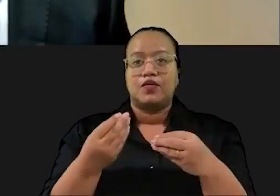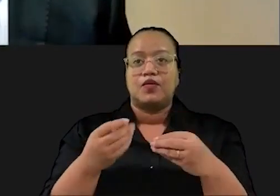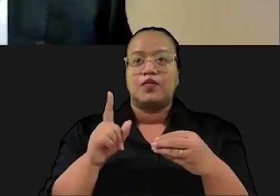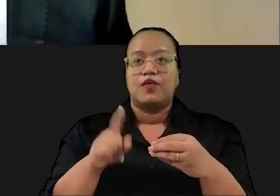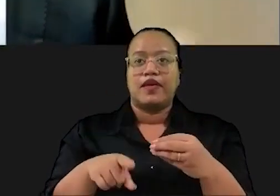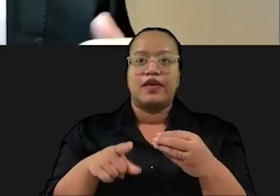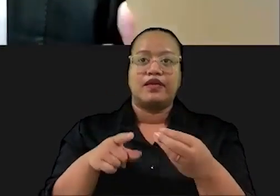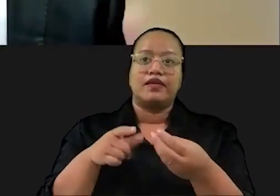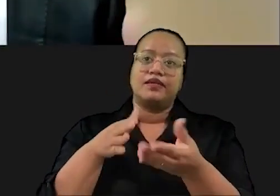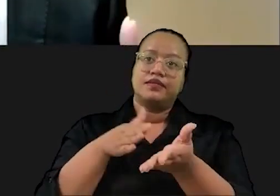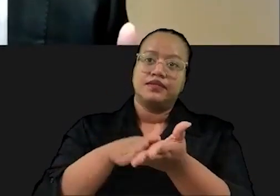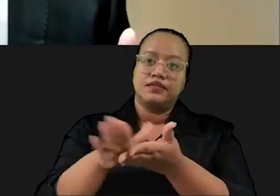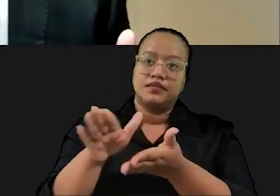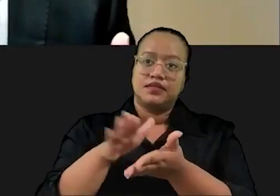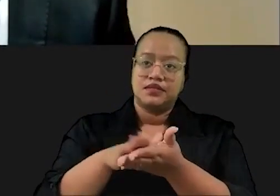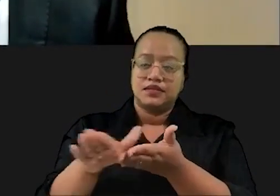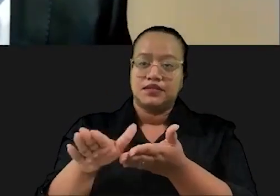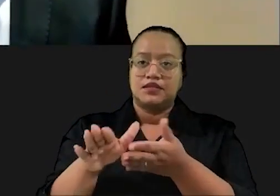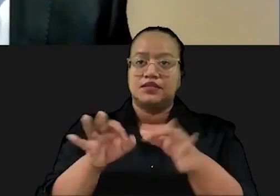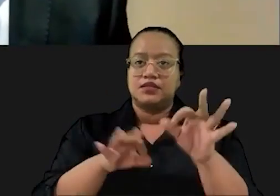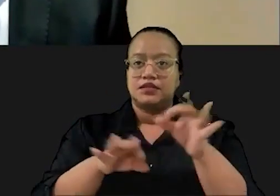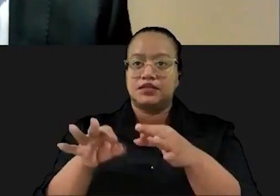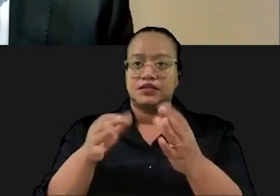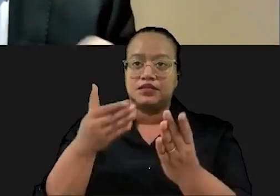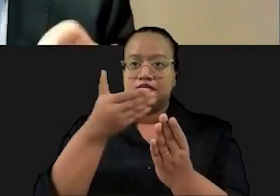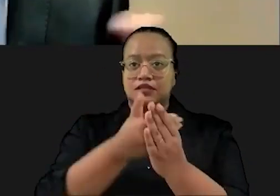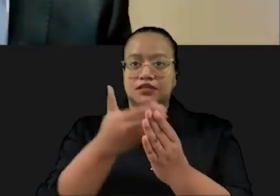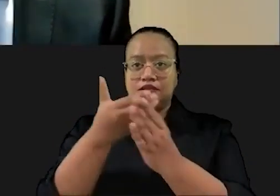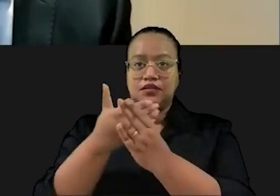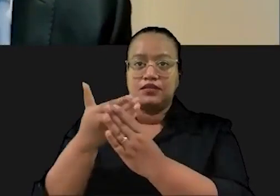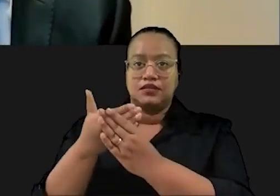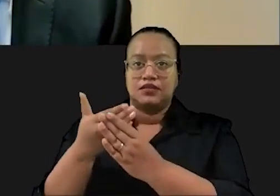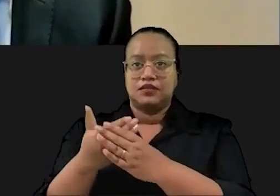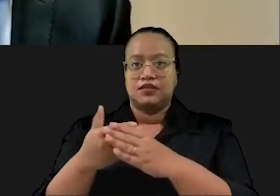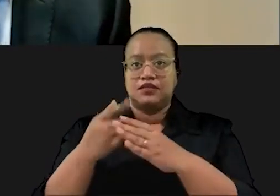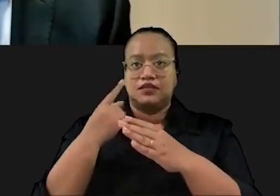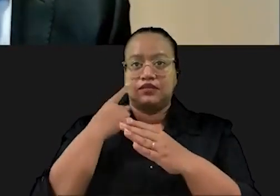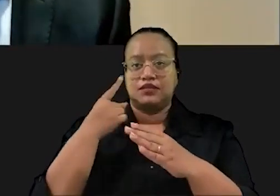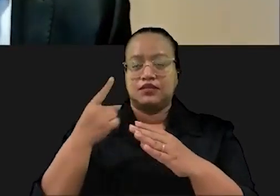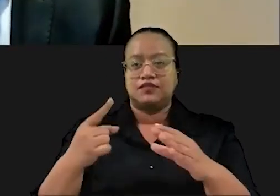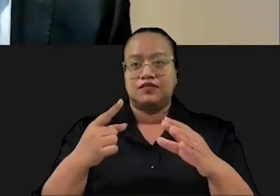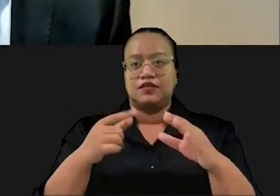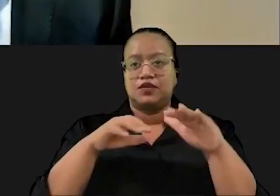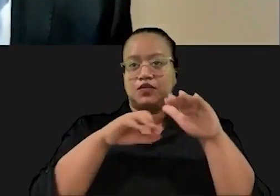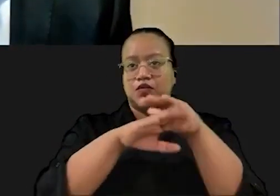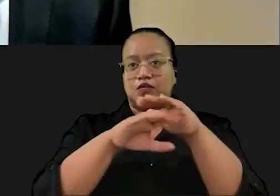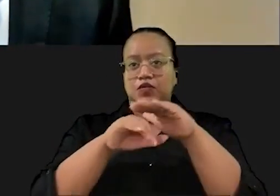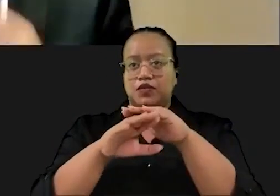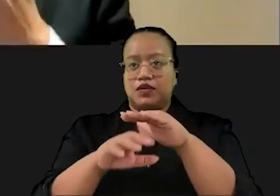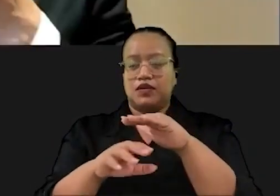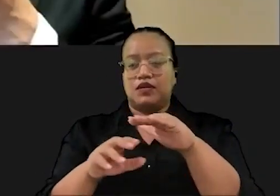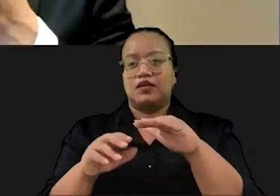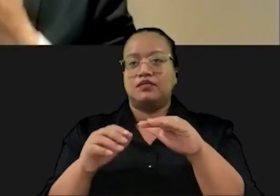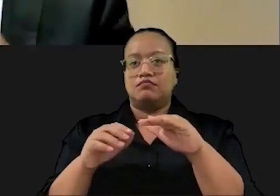gente organizava a disposição dos processos, etiquetando esses escaninhos, né?